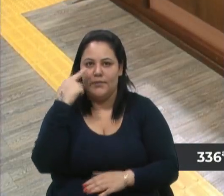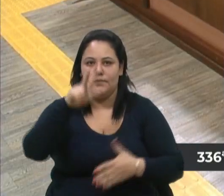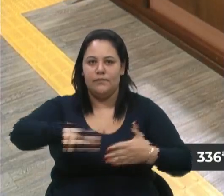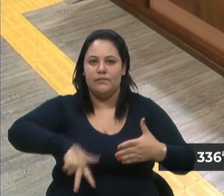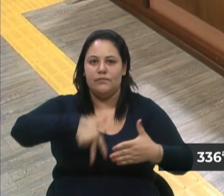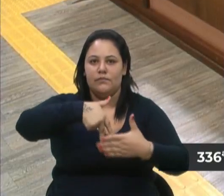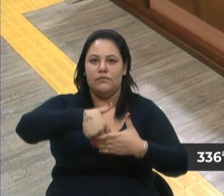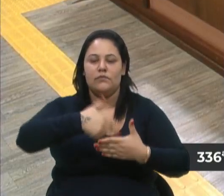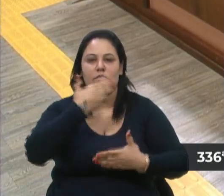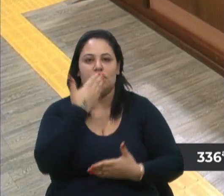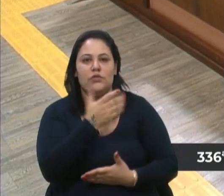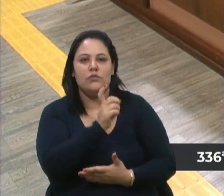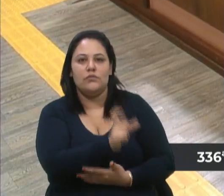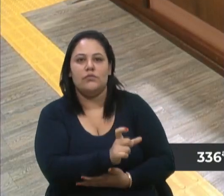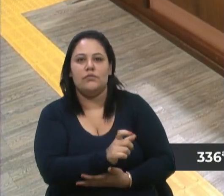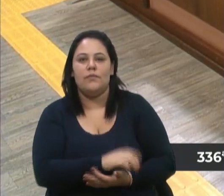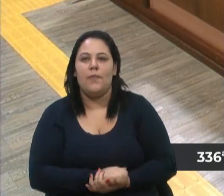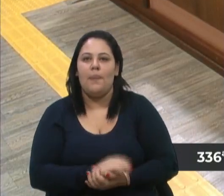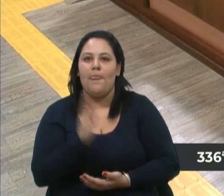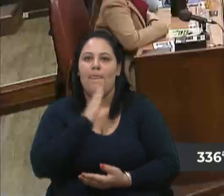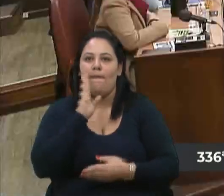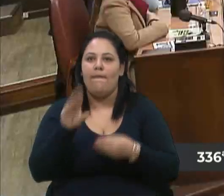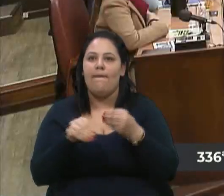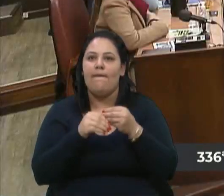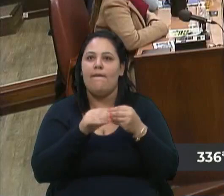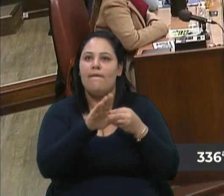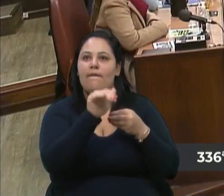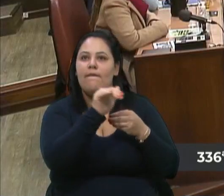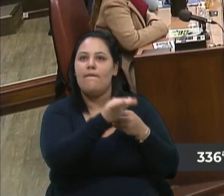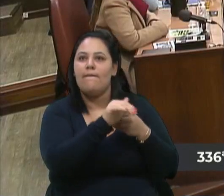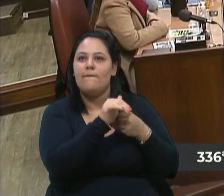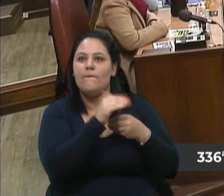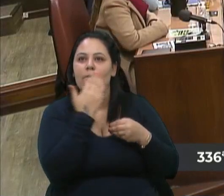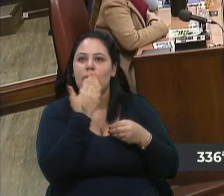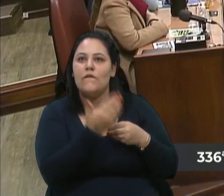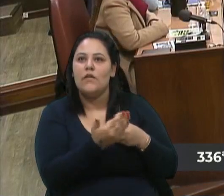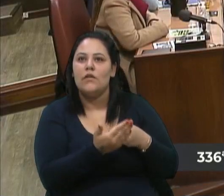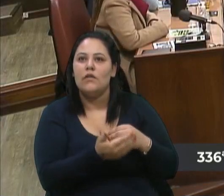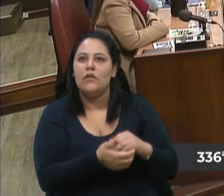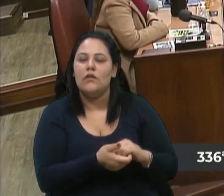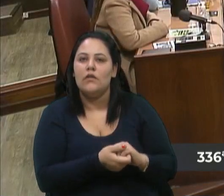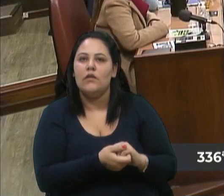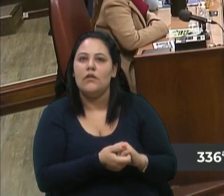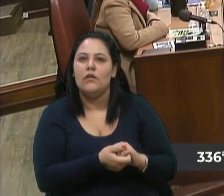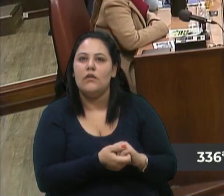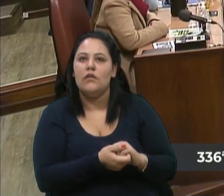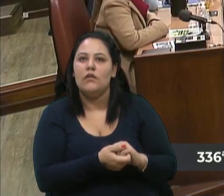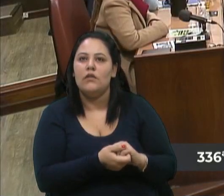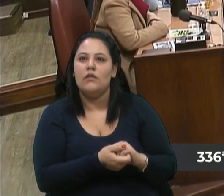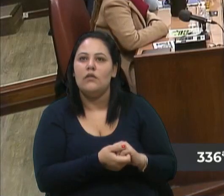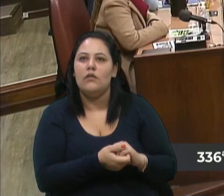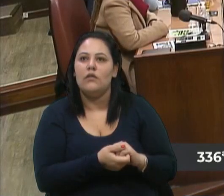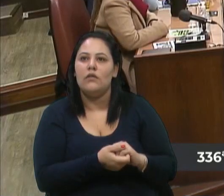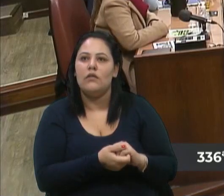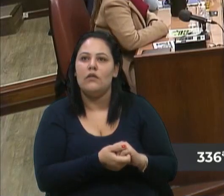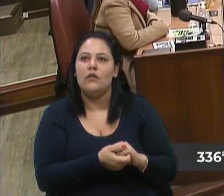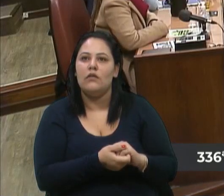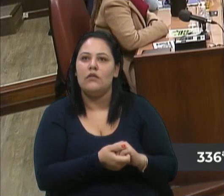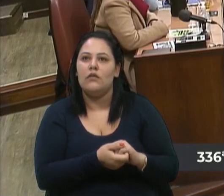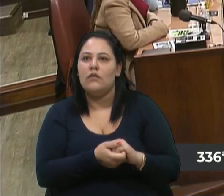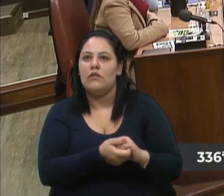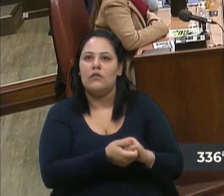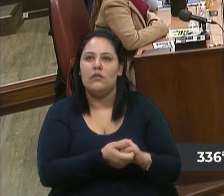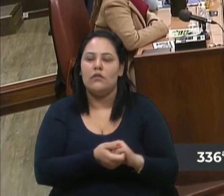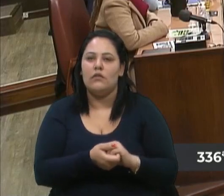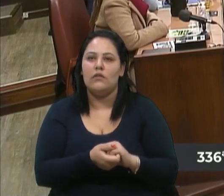Essa é uma parte. Registrar a presença do Bertotto, presidente da Comissão Comunitária, também uma parte. Darcy Jesus, ex-presidente da UAB, com a palavra.